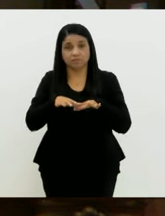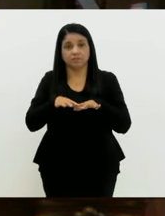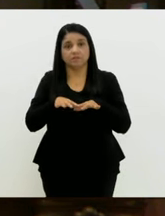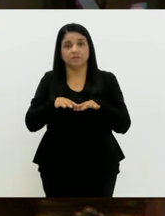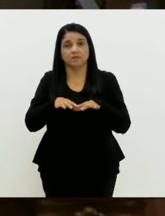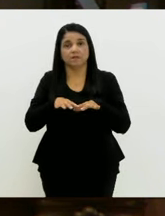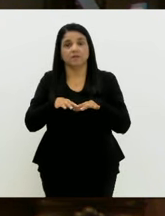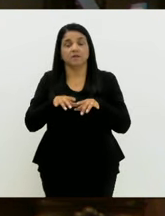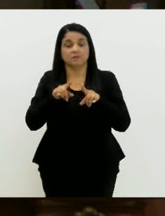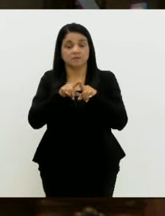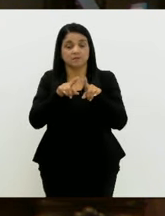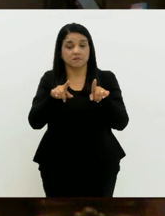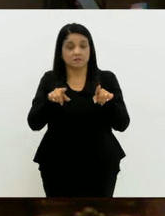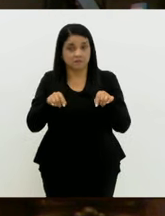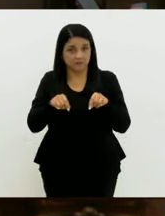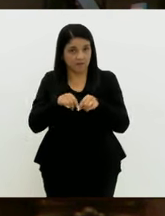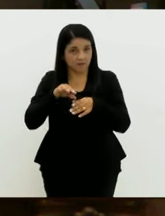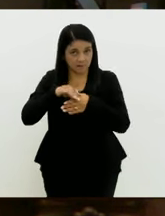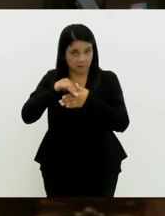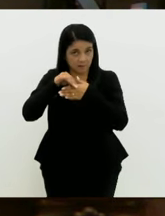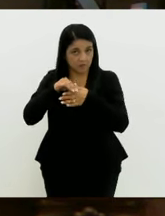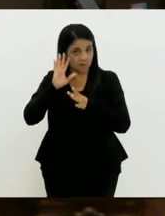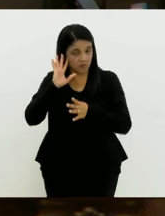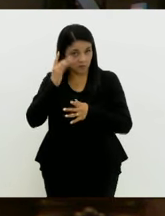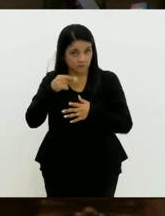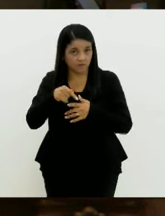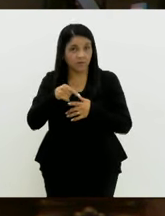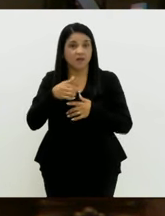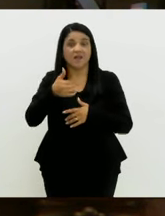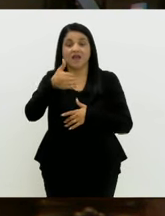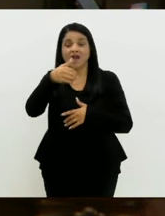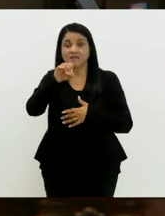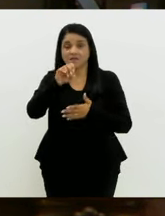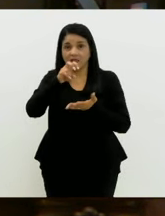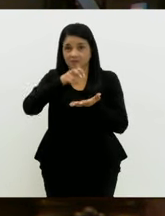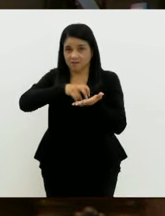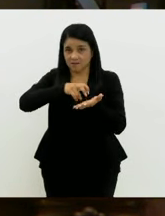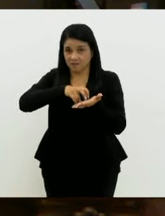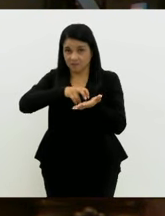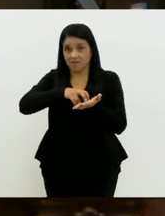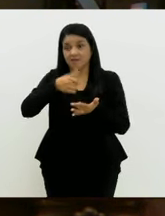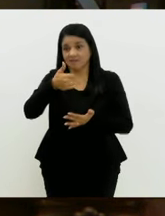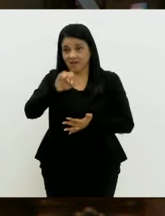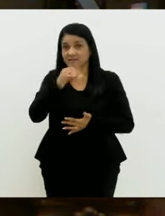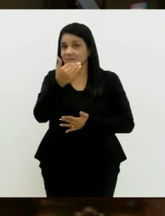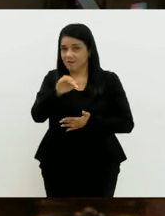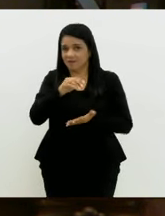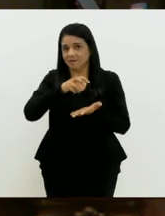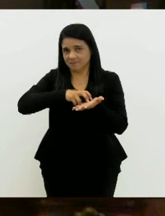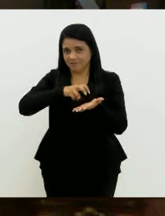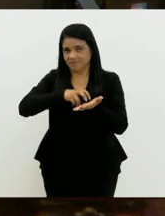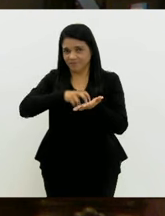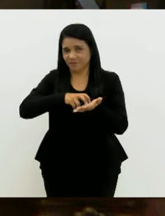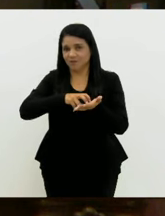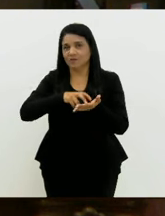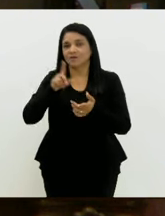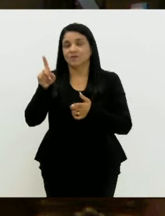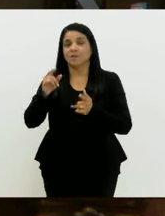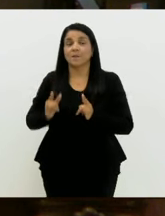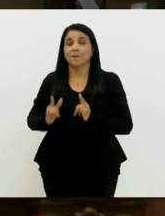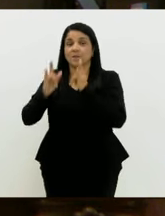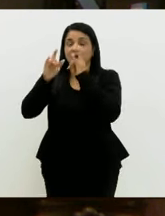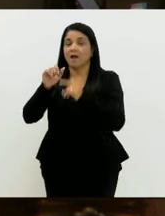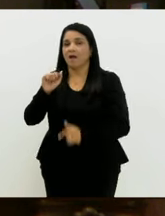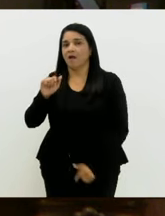da sala da liderança, às 10h30 no Alerjão. Tá? Então, repetindo, amanhã 15 horas